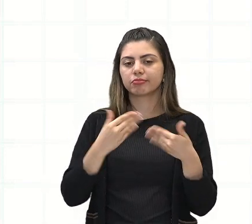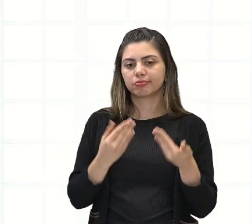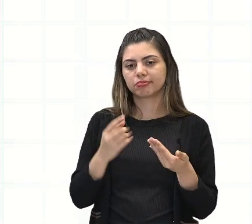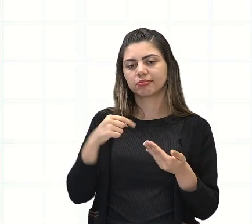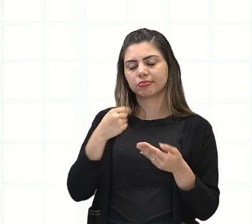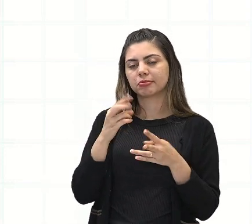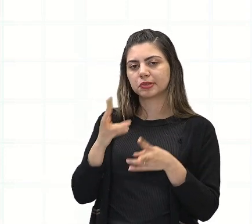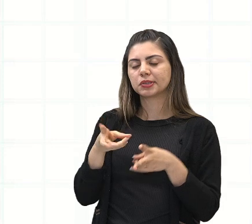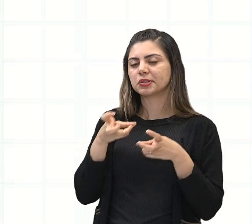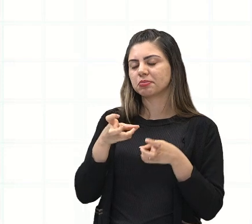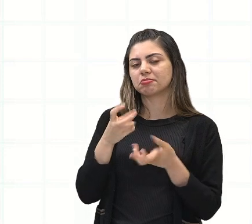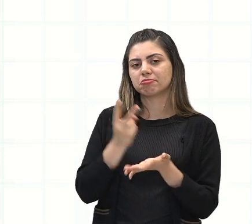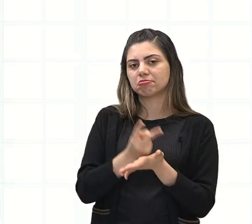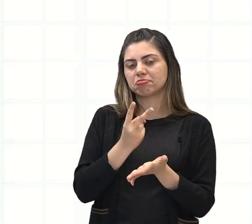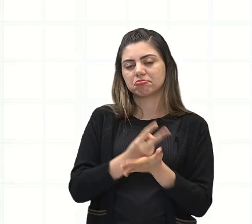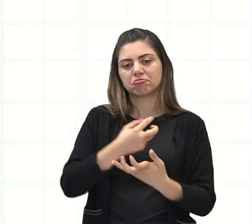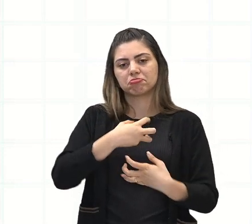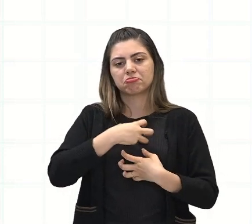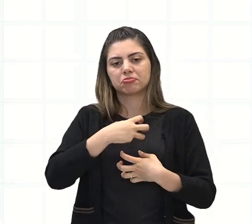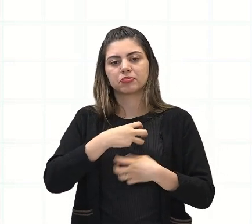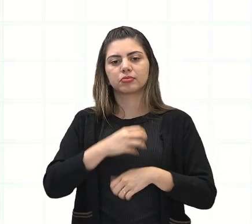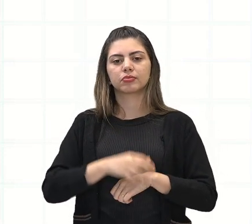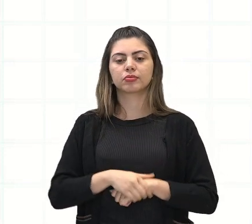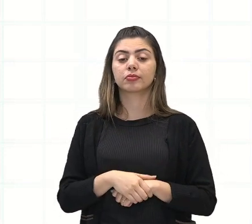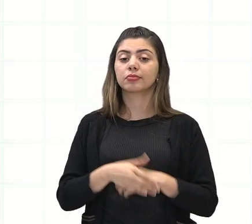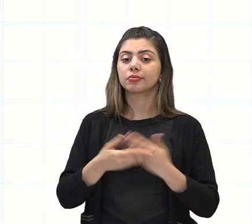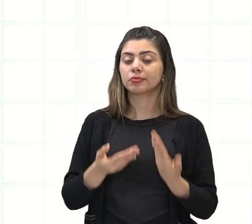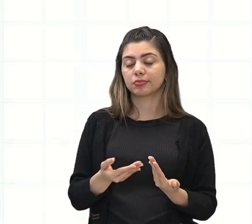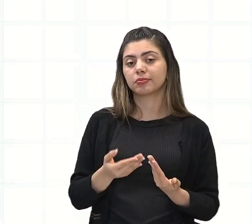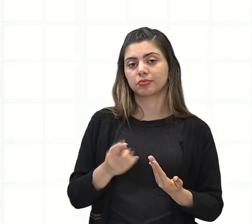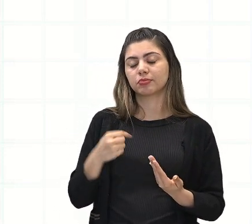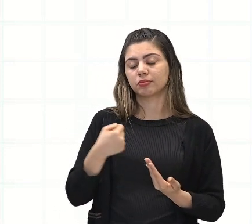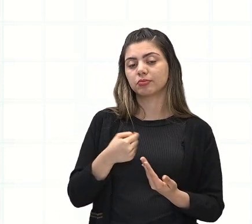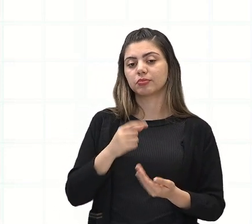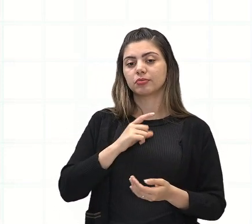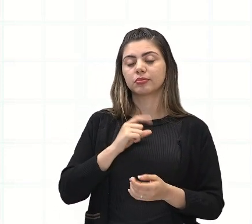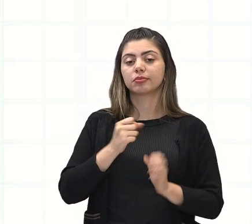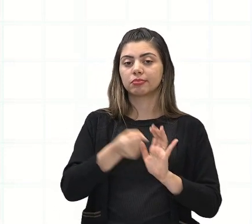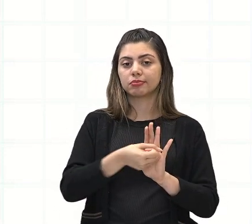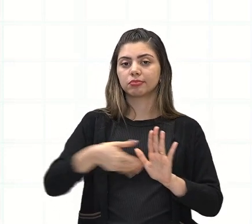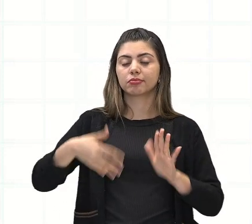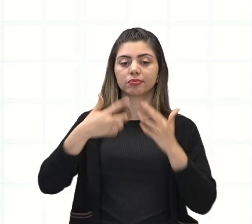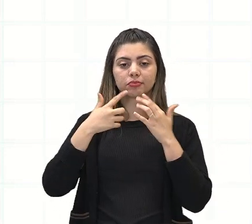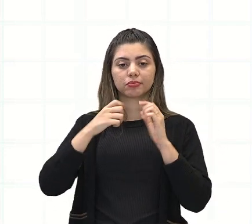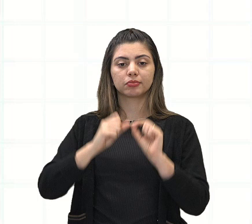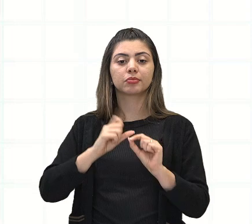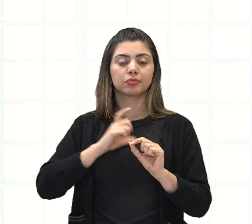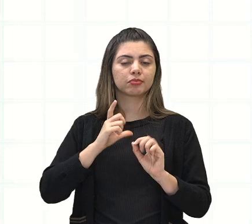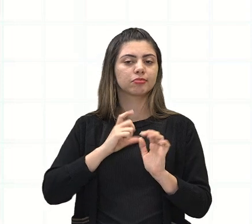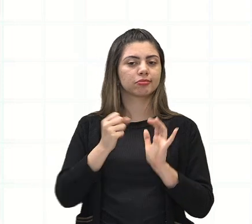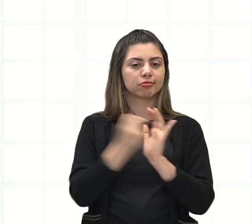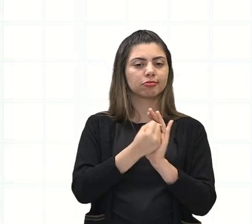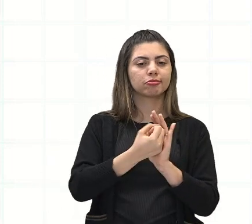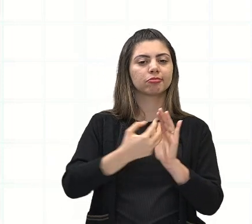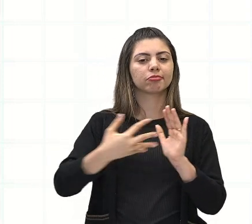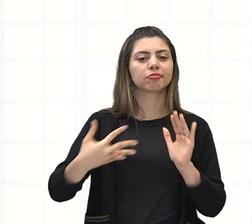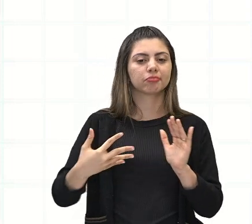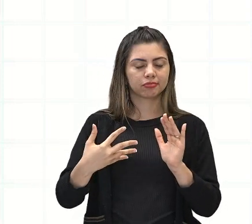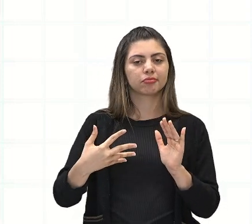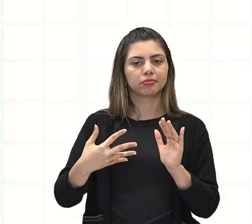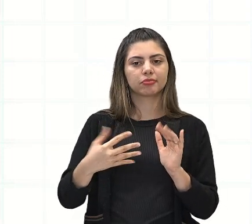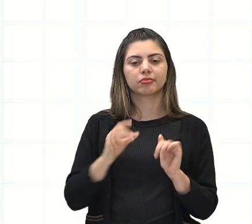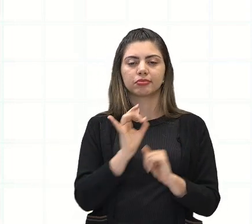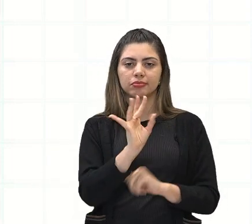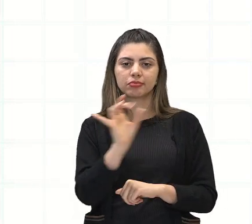essas coisas o tempo todo através desses sentidos. Na figura de linguagem, são atribuídas características de um sentido a